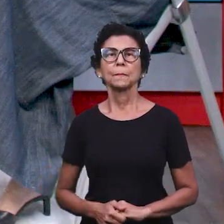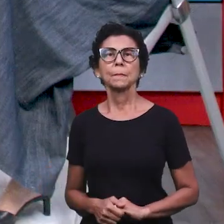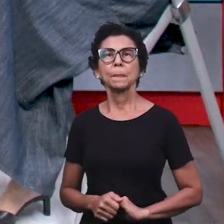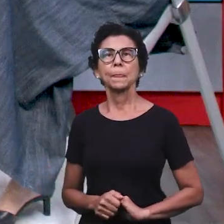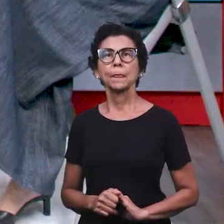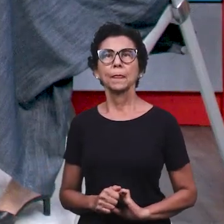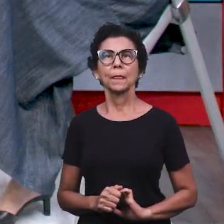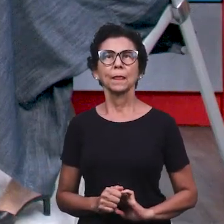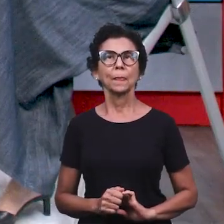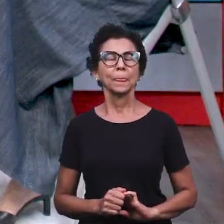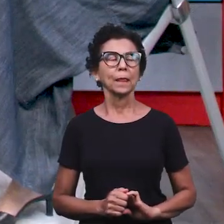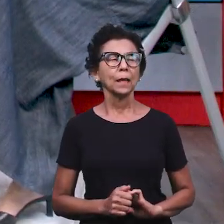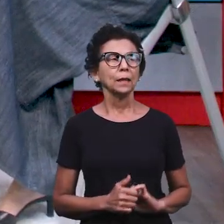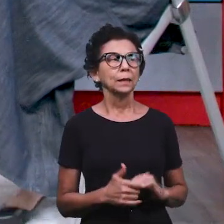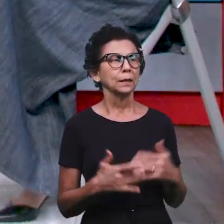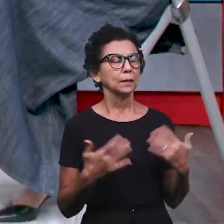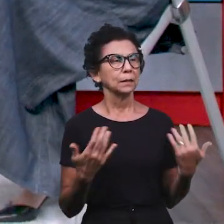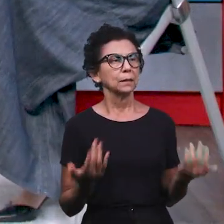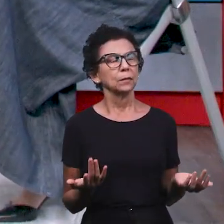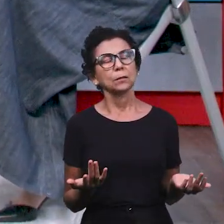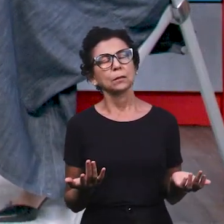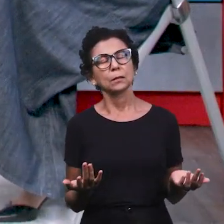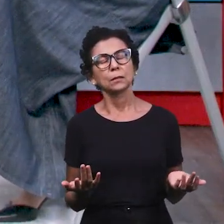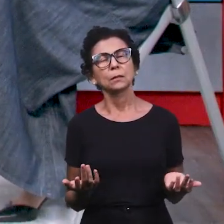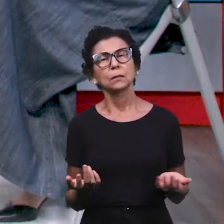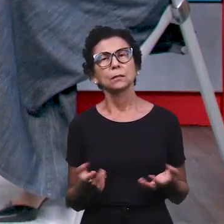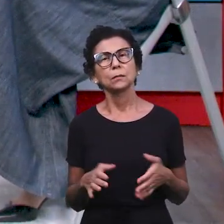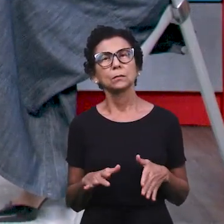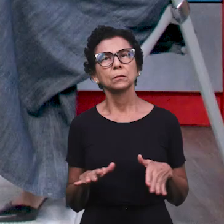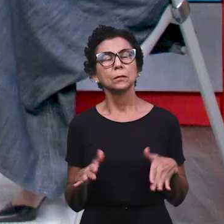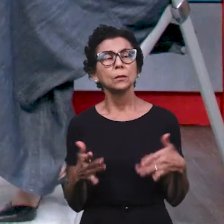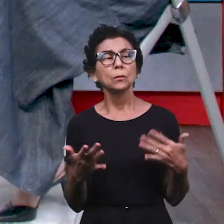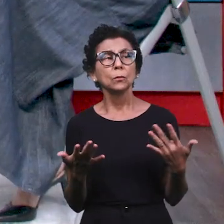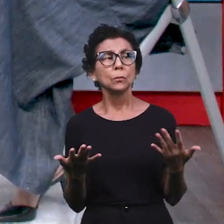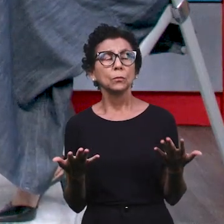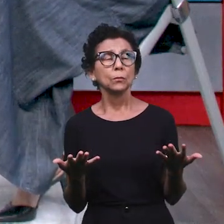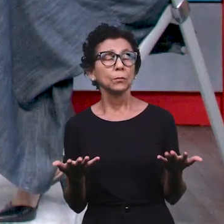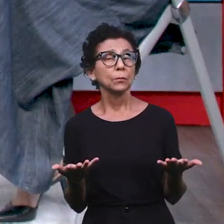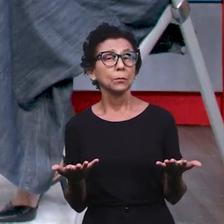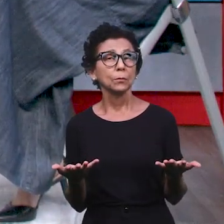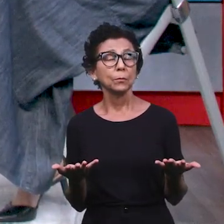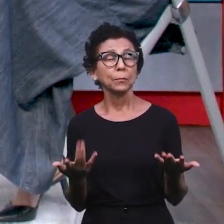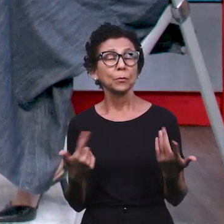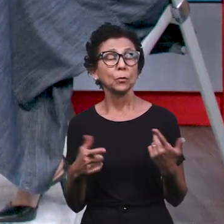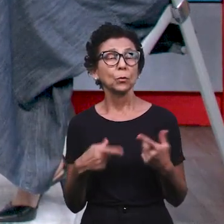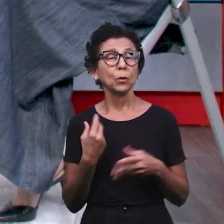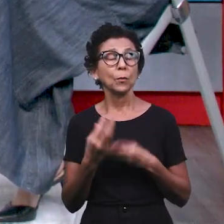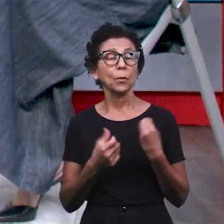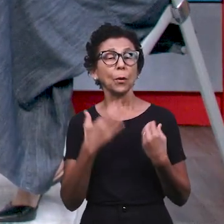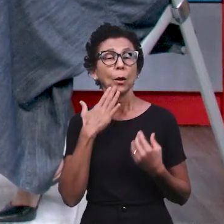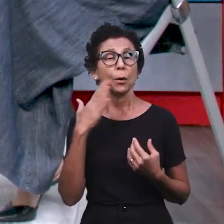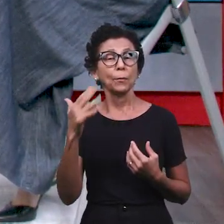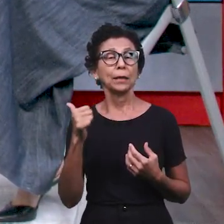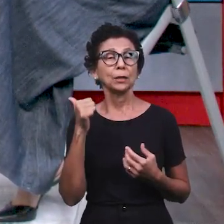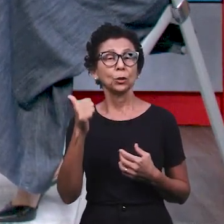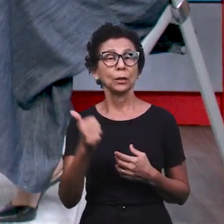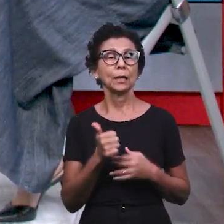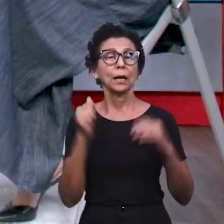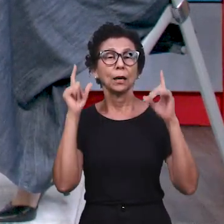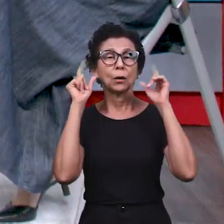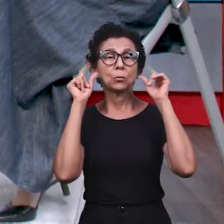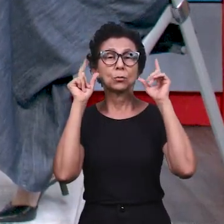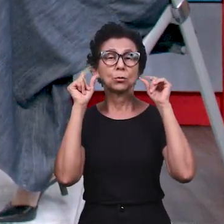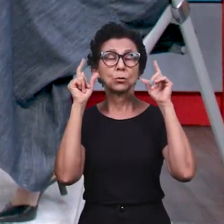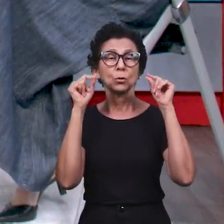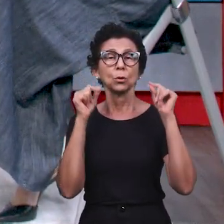pode falar de forma prática quais são esses aspectos que a gente pode fazer para melhorar, para fazer uma higiene